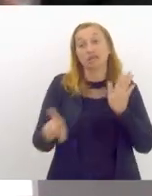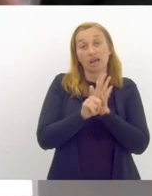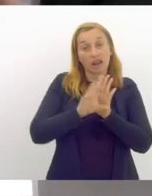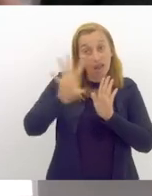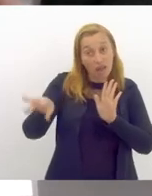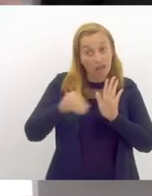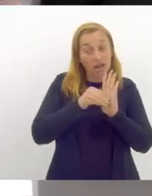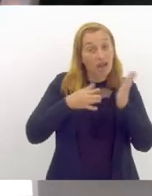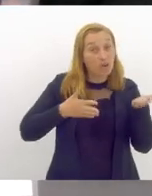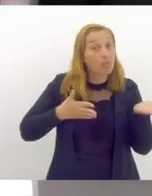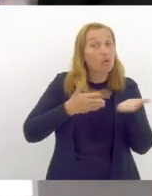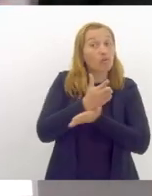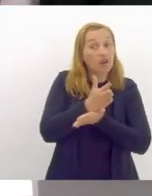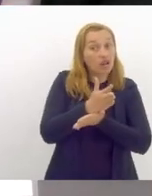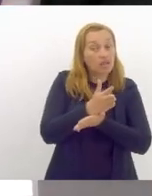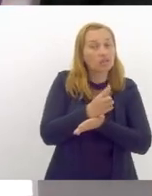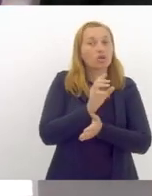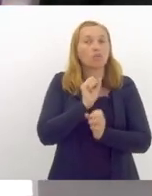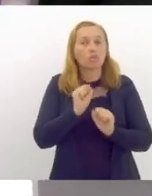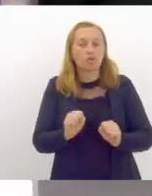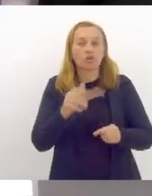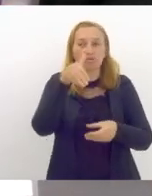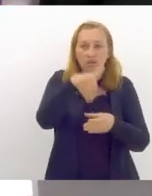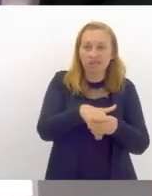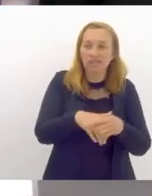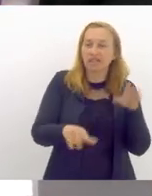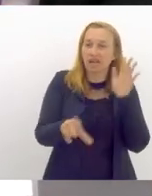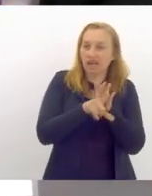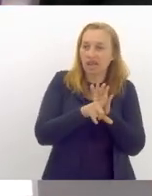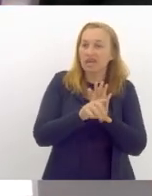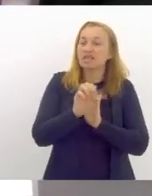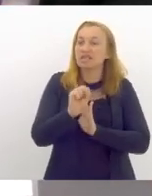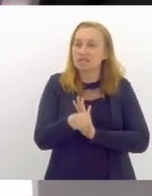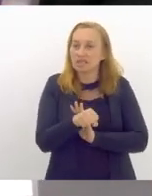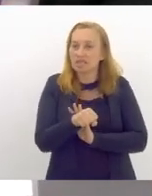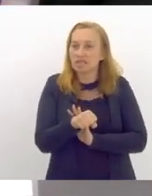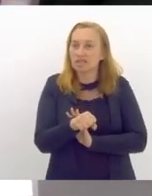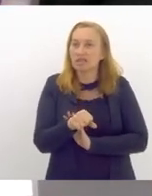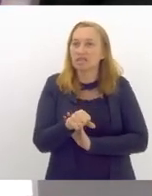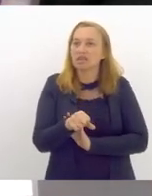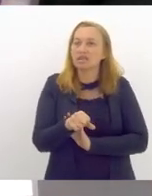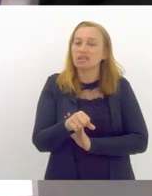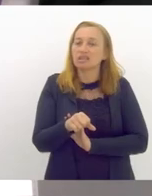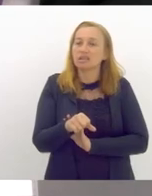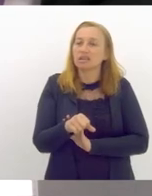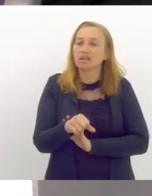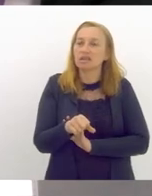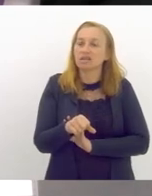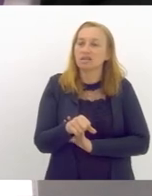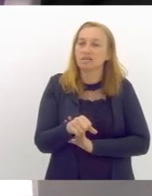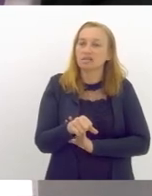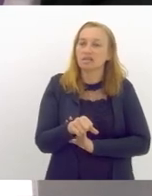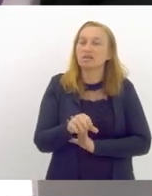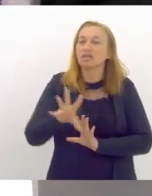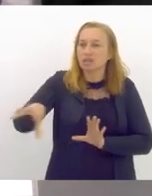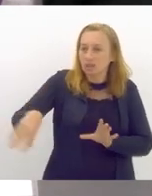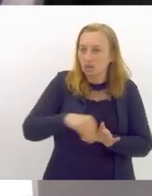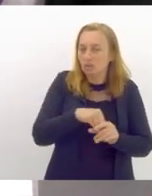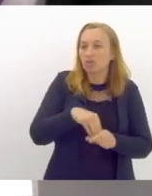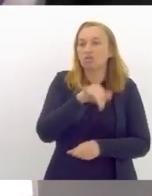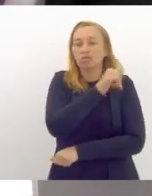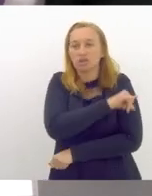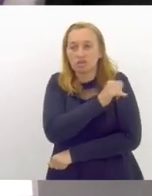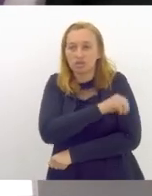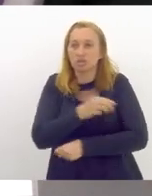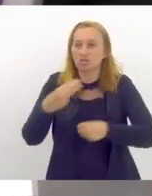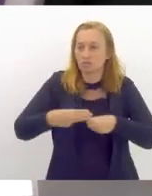aprovada porque a gente só pode votar na lei Se quiser que a gente incluiu o município do